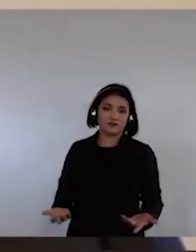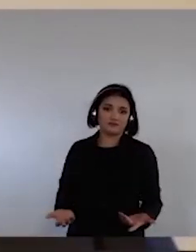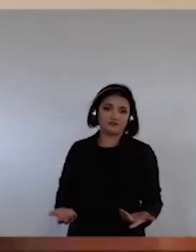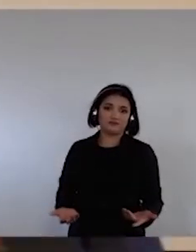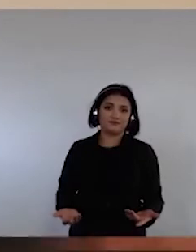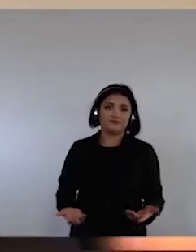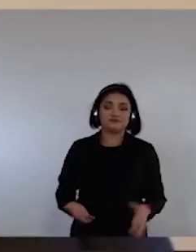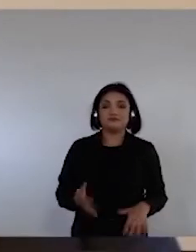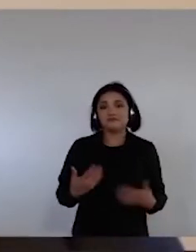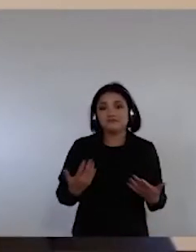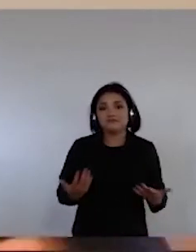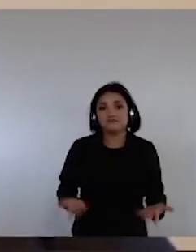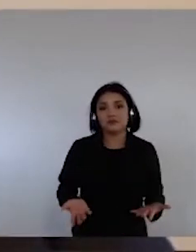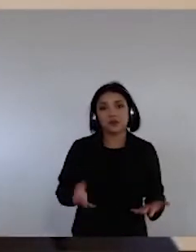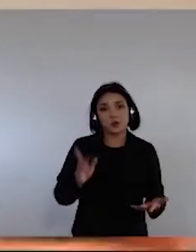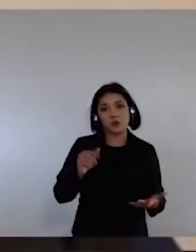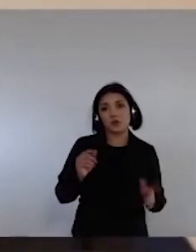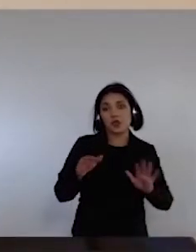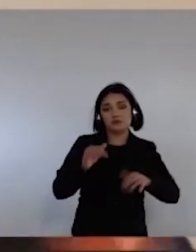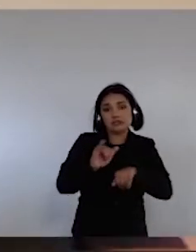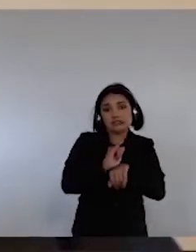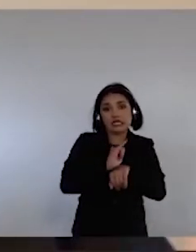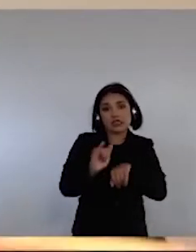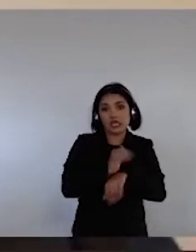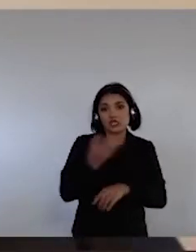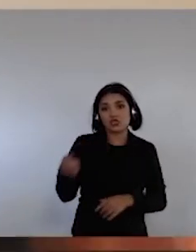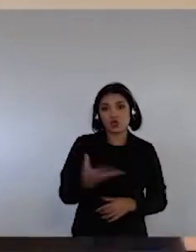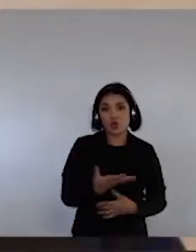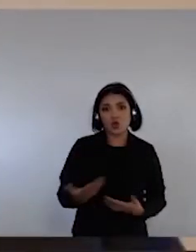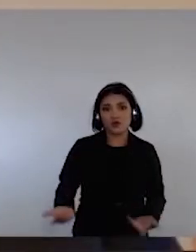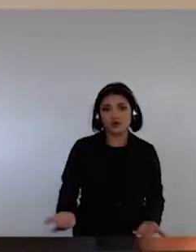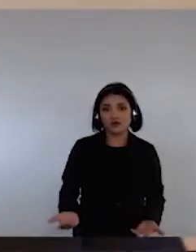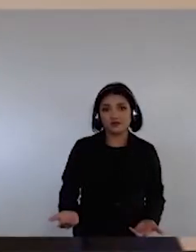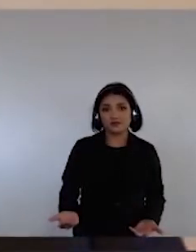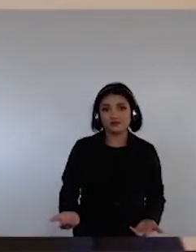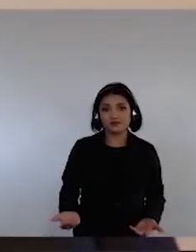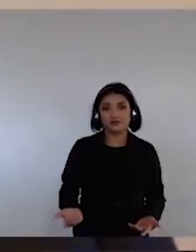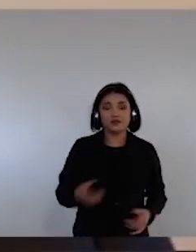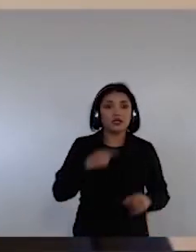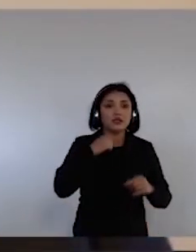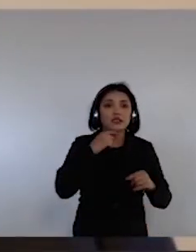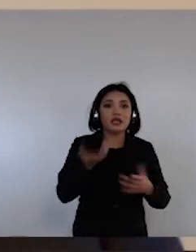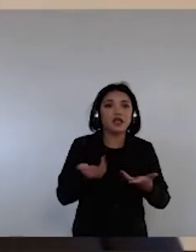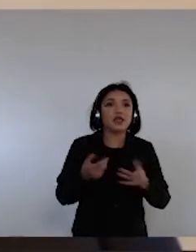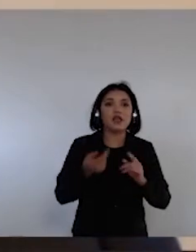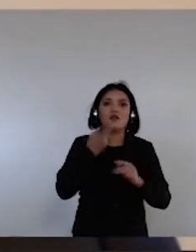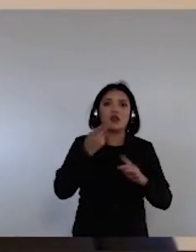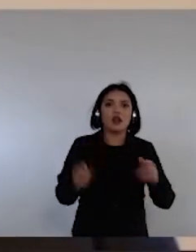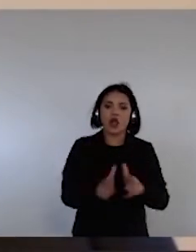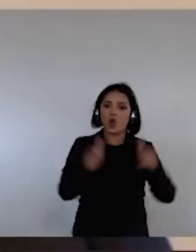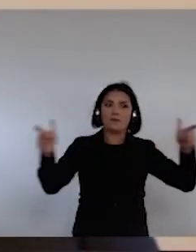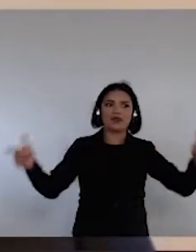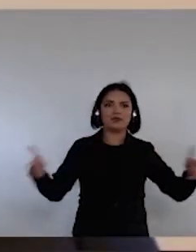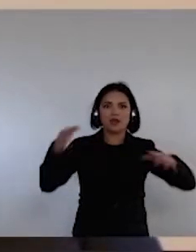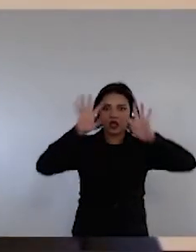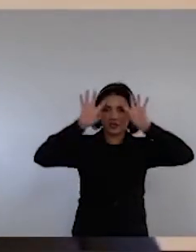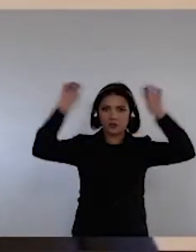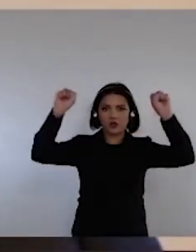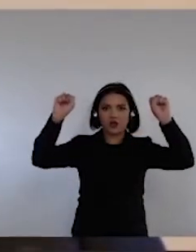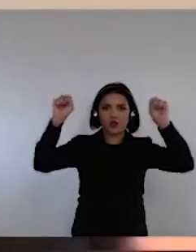julgamento monocrático ele deve ter também os seus fundamentos,